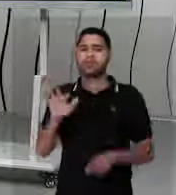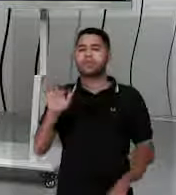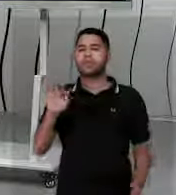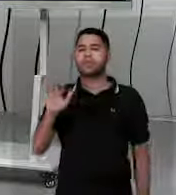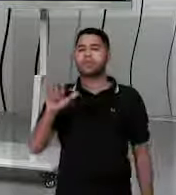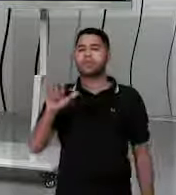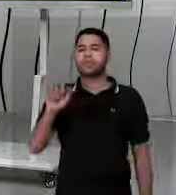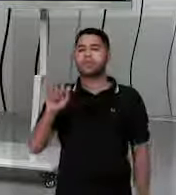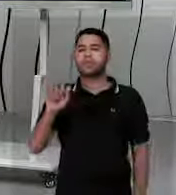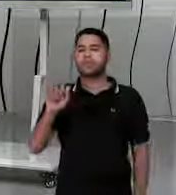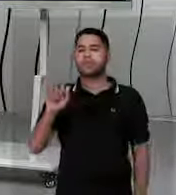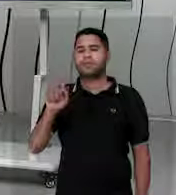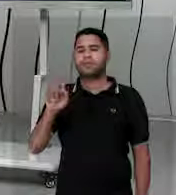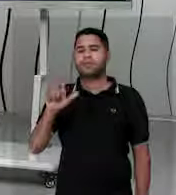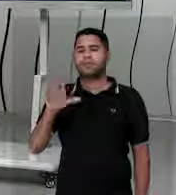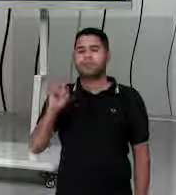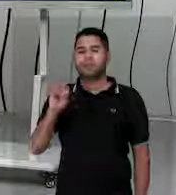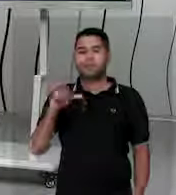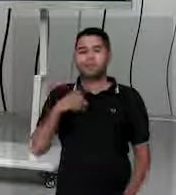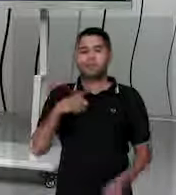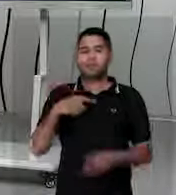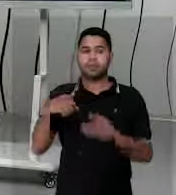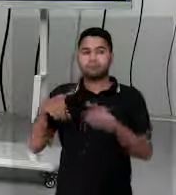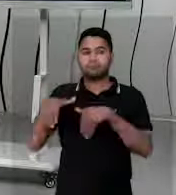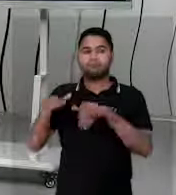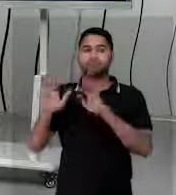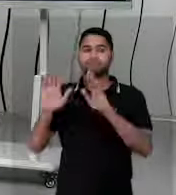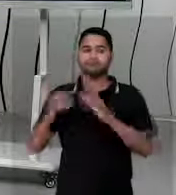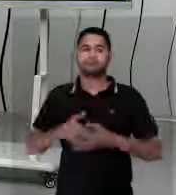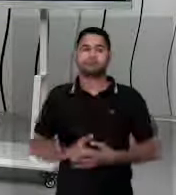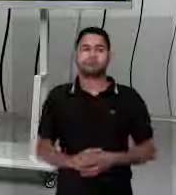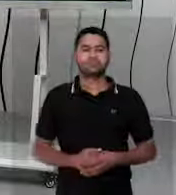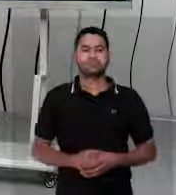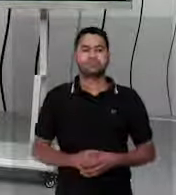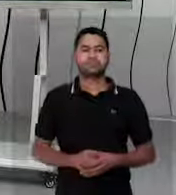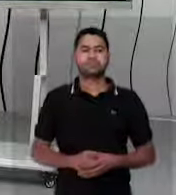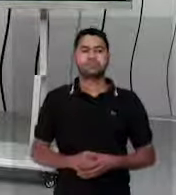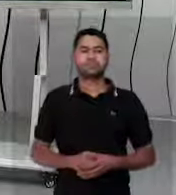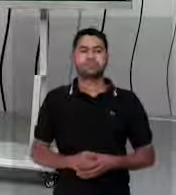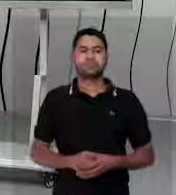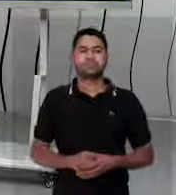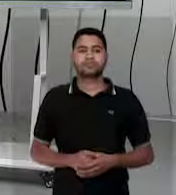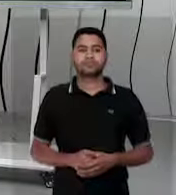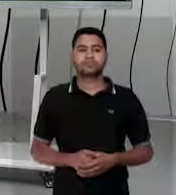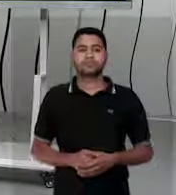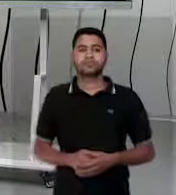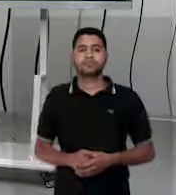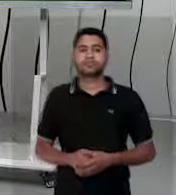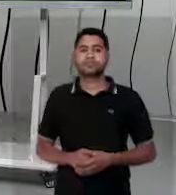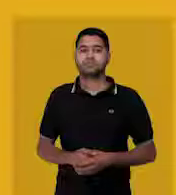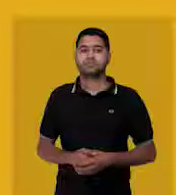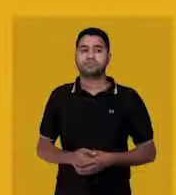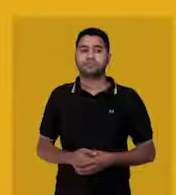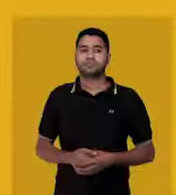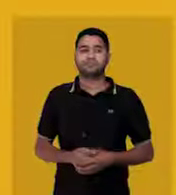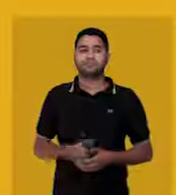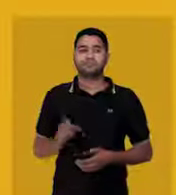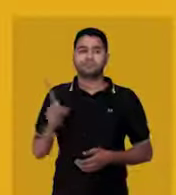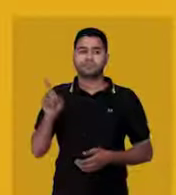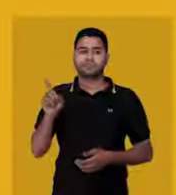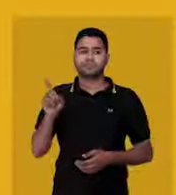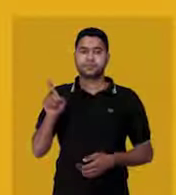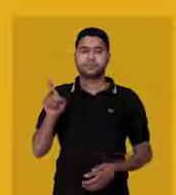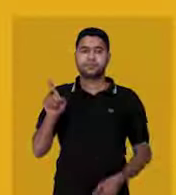a locomoção desses micro-organismos. Bom, aqui tem um